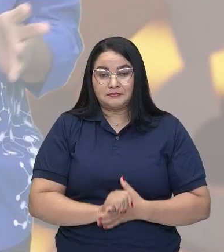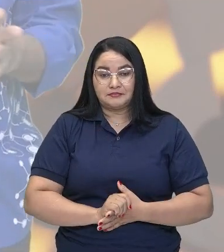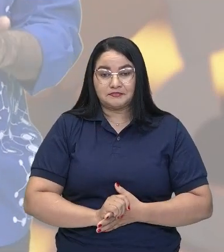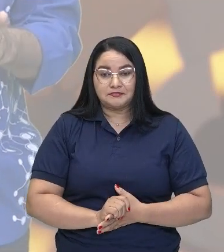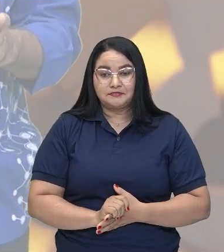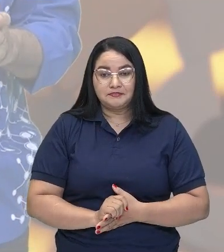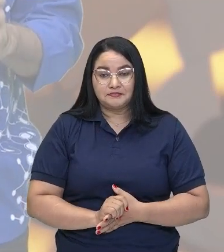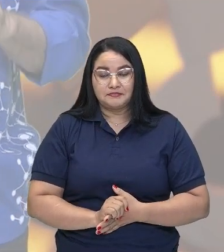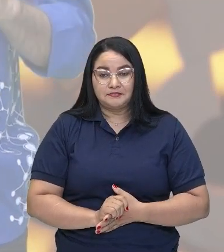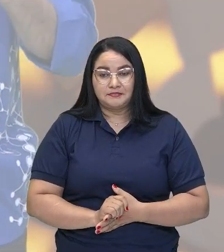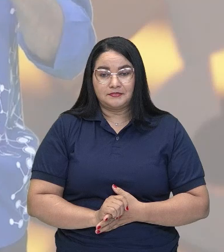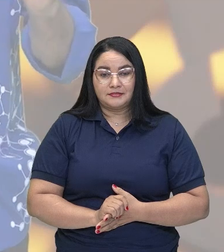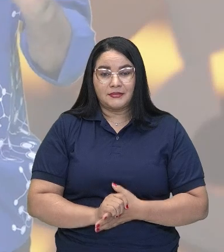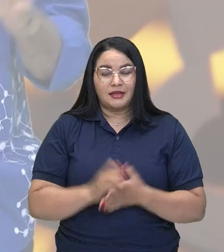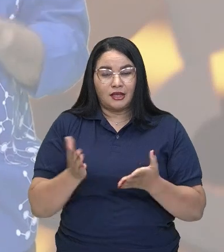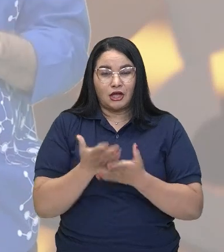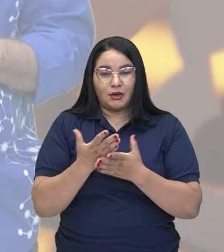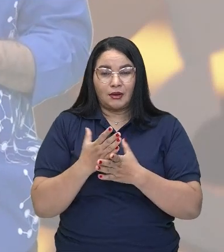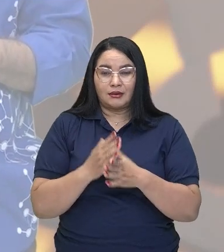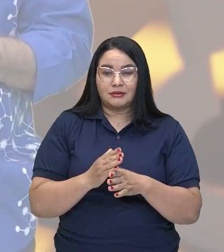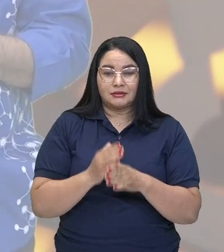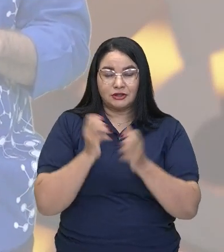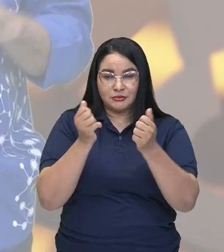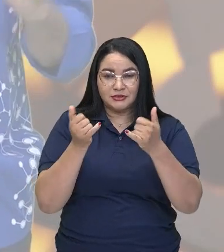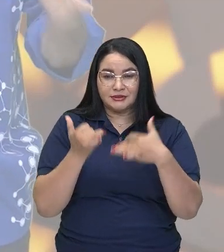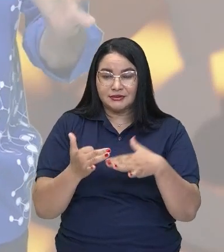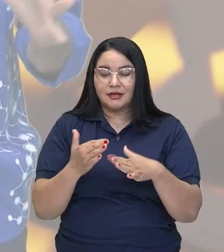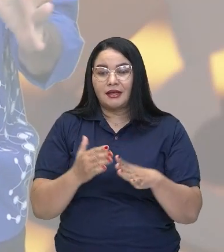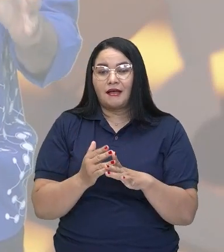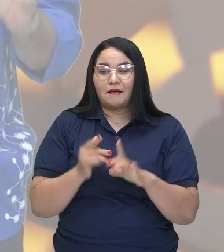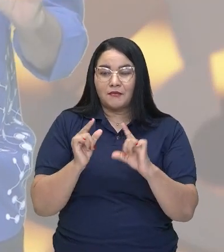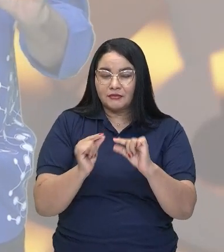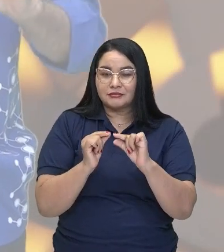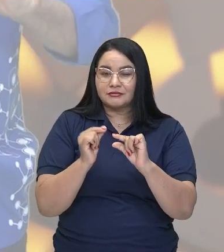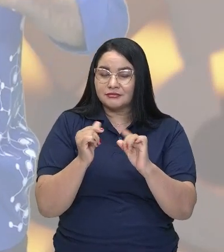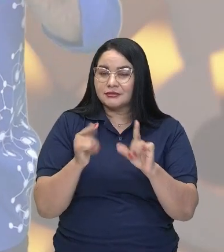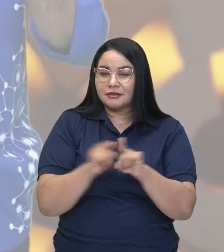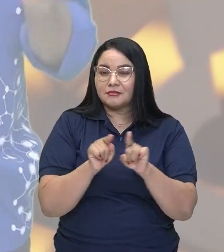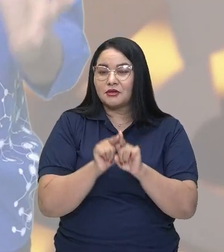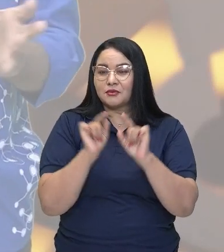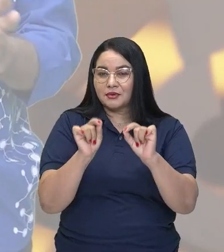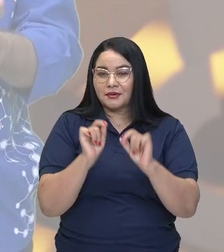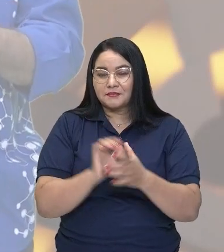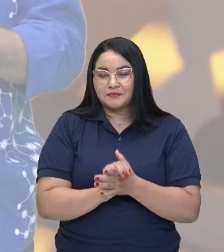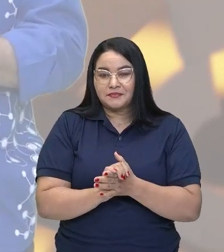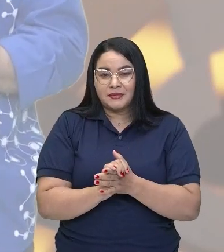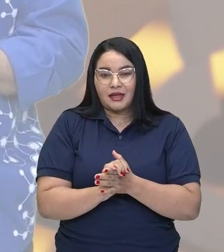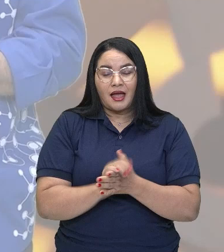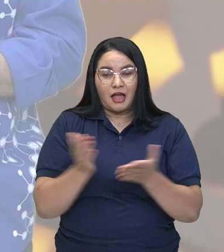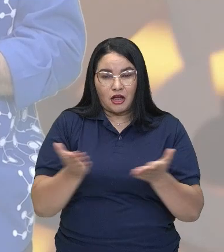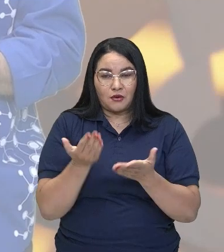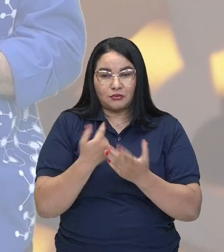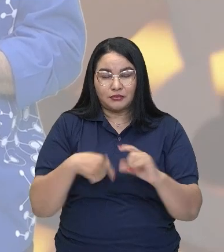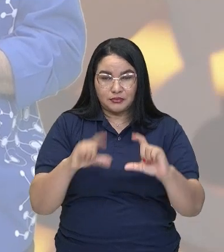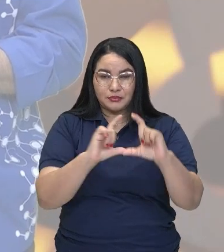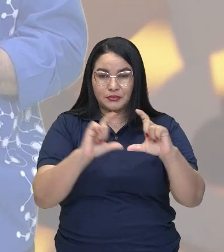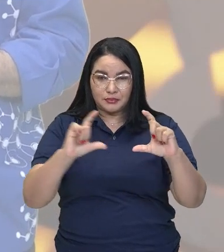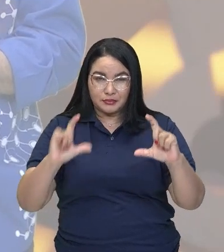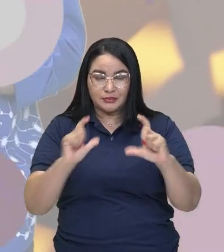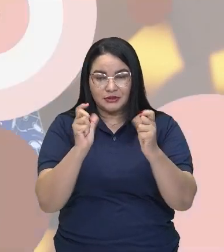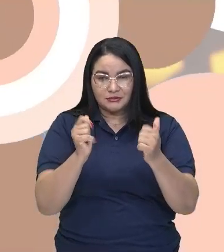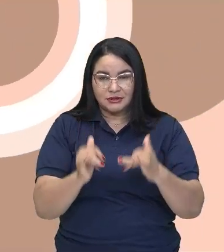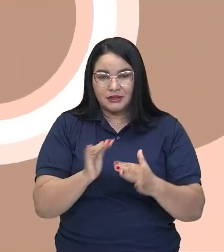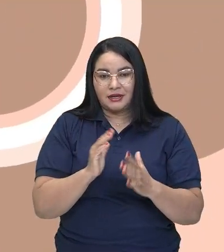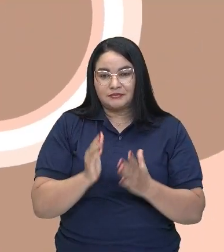para a gente fechar aqui nessa questão dos partidos republicanos, uma charge que vai ilustrar bem como é que se dá esse processo, tá bom? Vamos